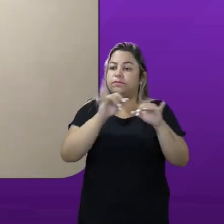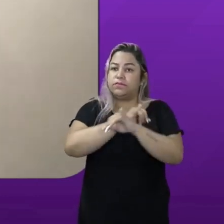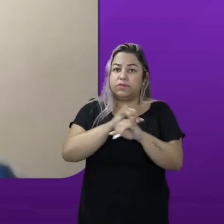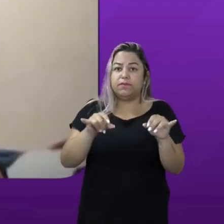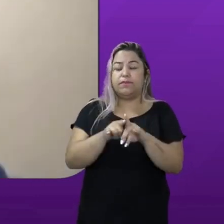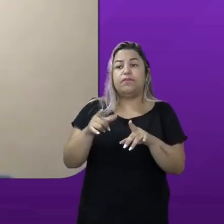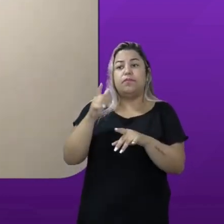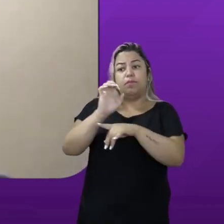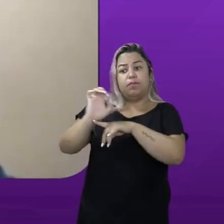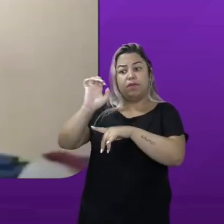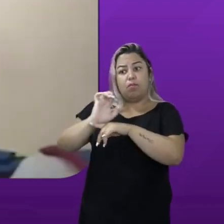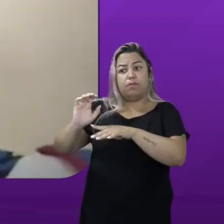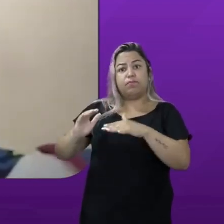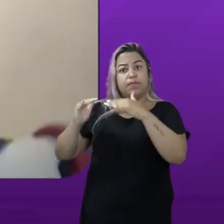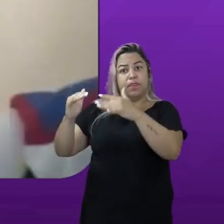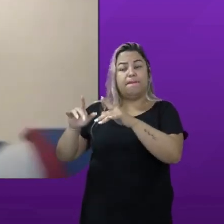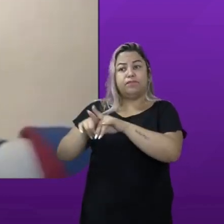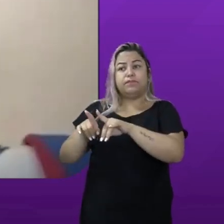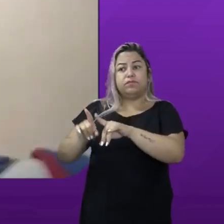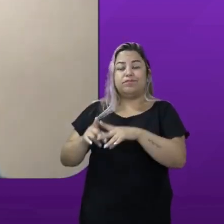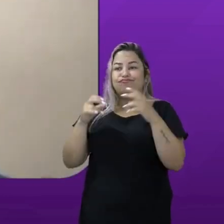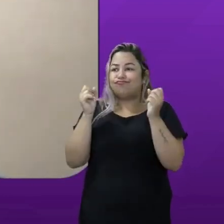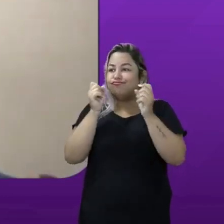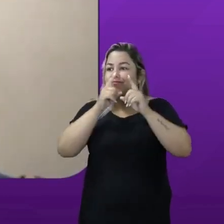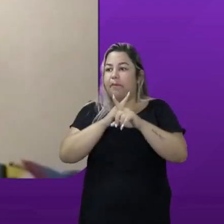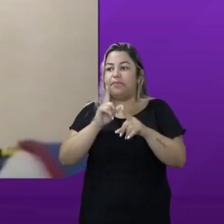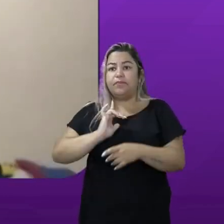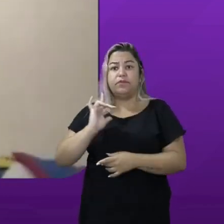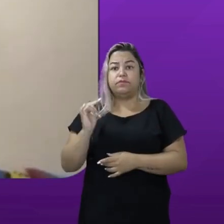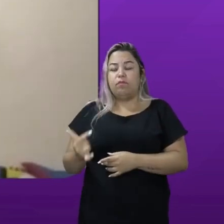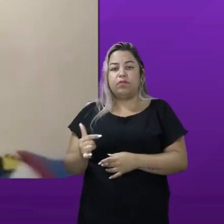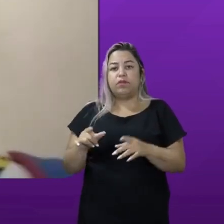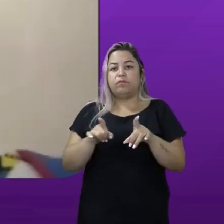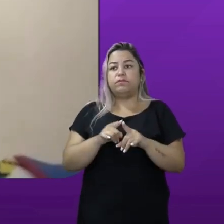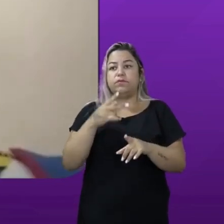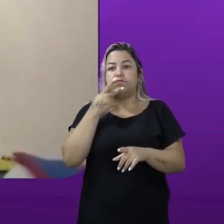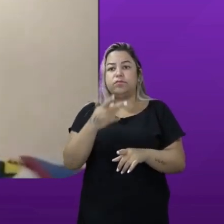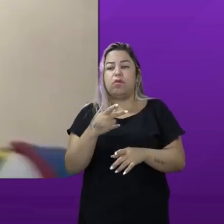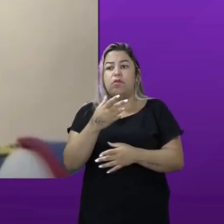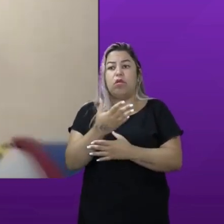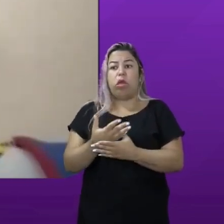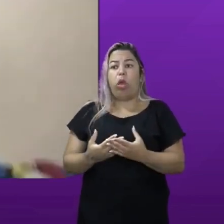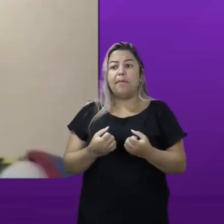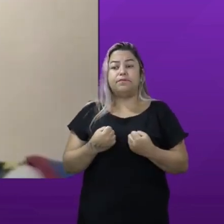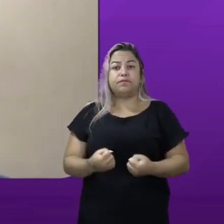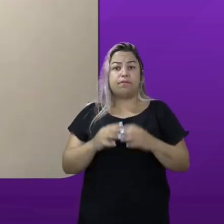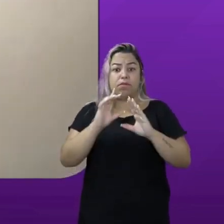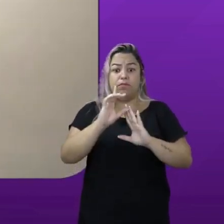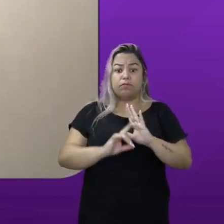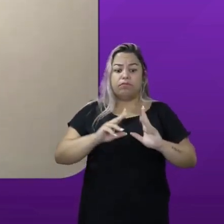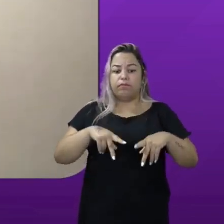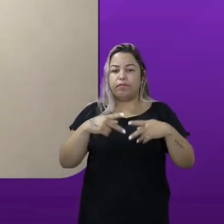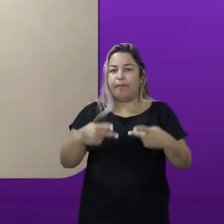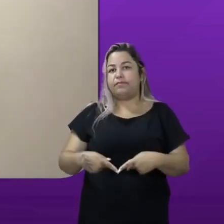outros estados que são maiores, que os interiores são mais complexos ainda, que não tem tantos, digamos que braços, né, atuantes dos direitos humanos para garantir que